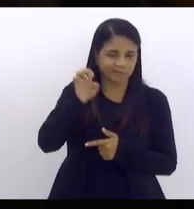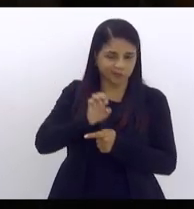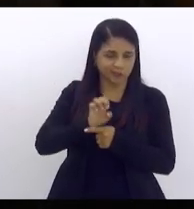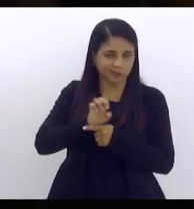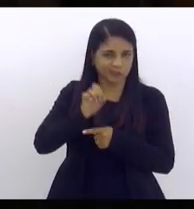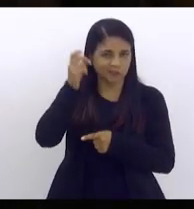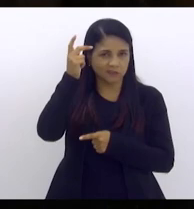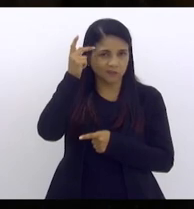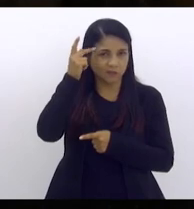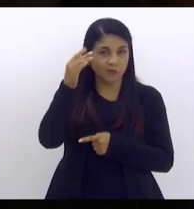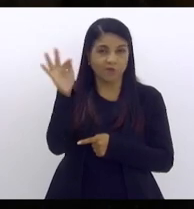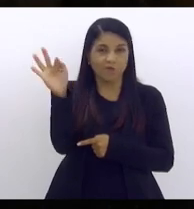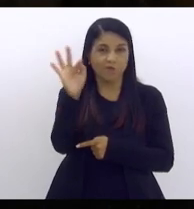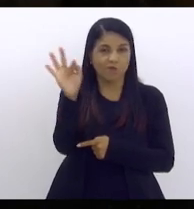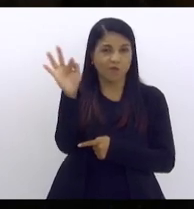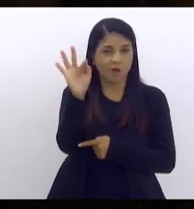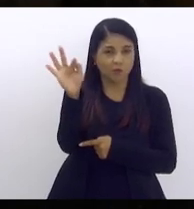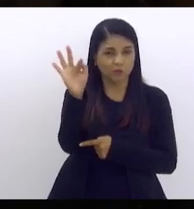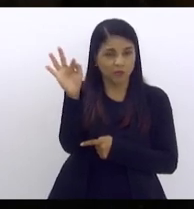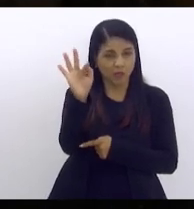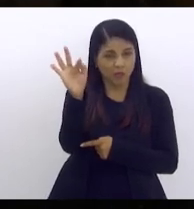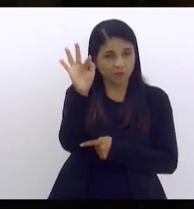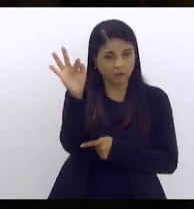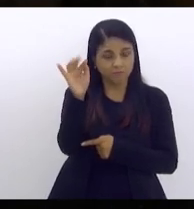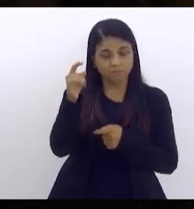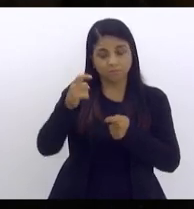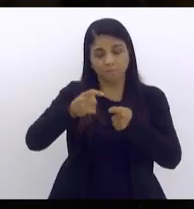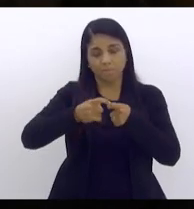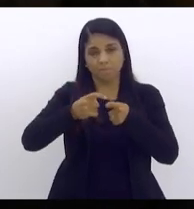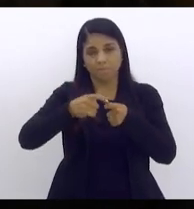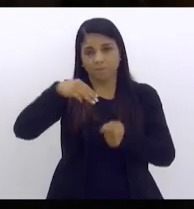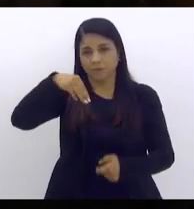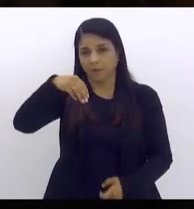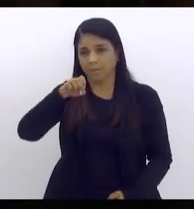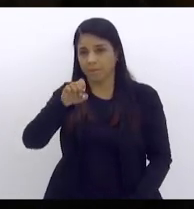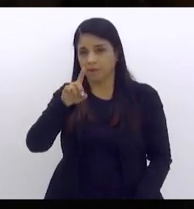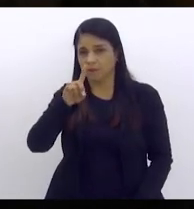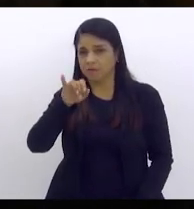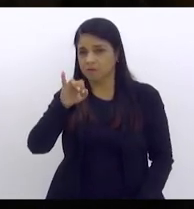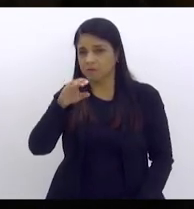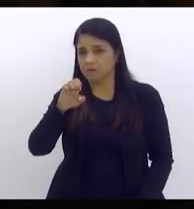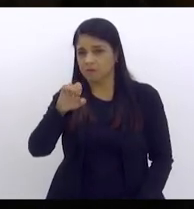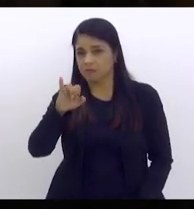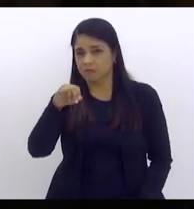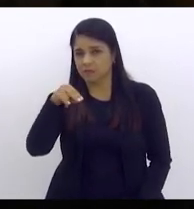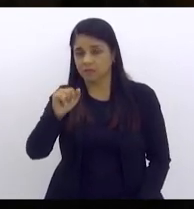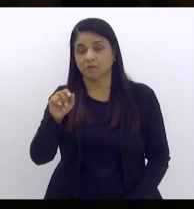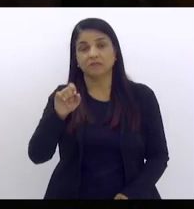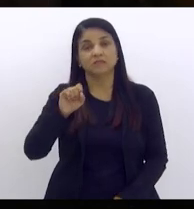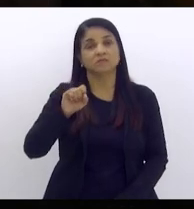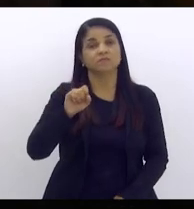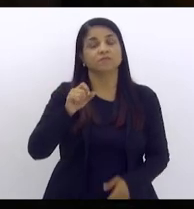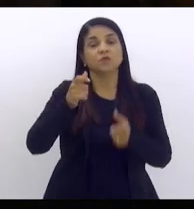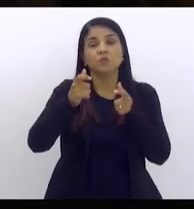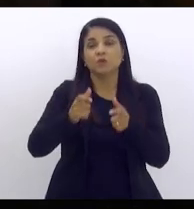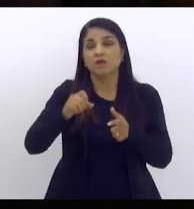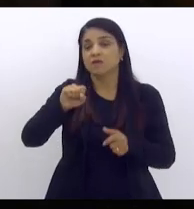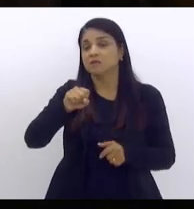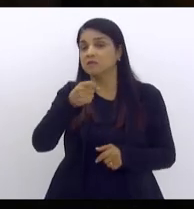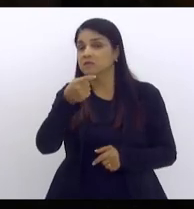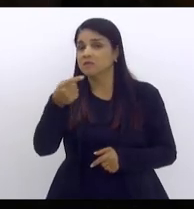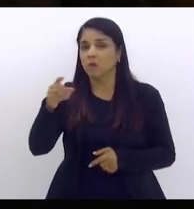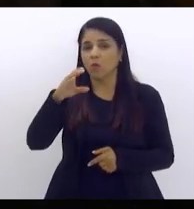na Faculdade de Medicina, no município de São Carlos,